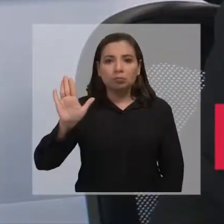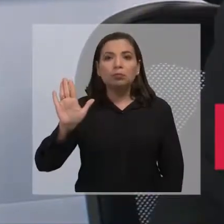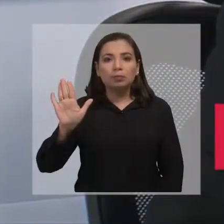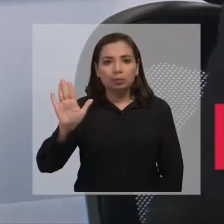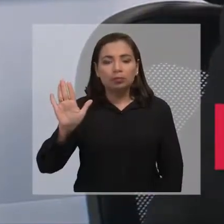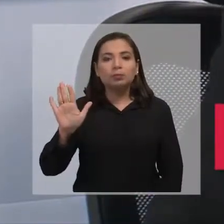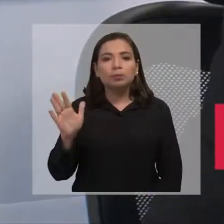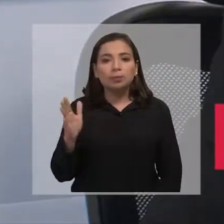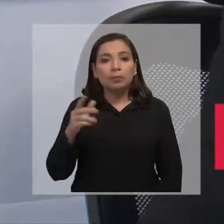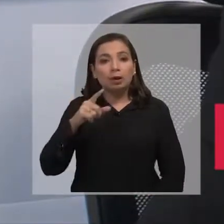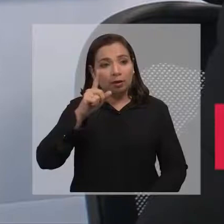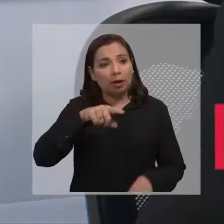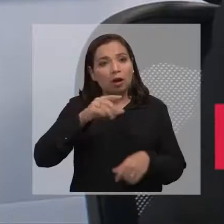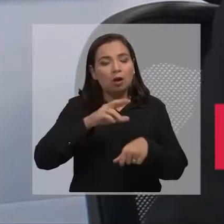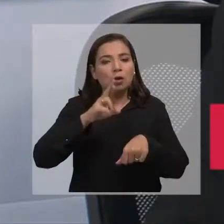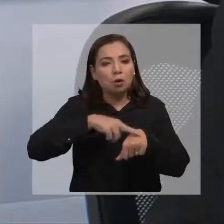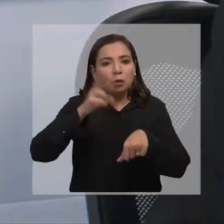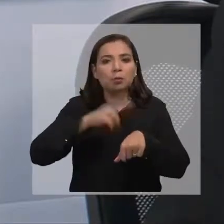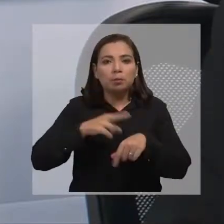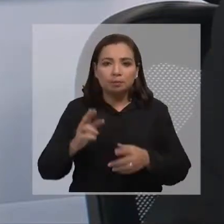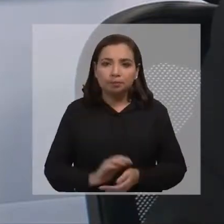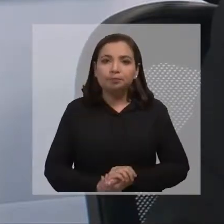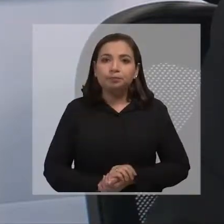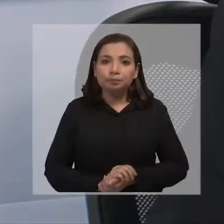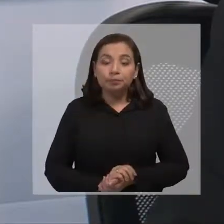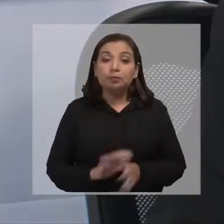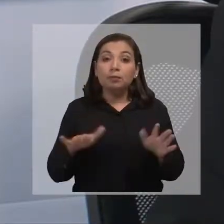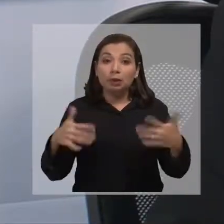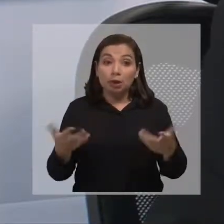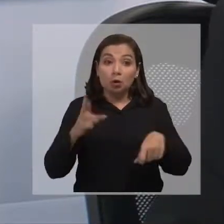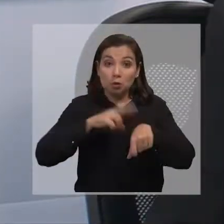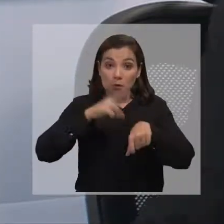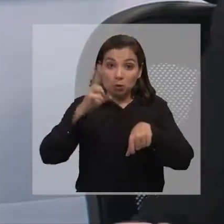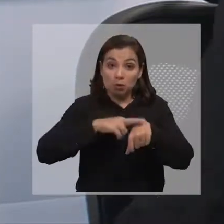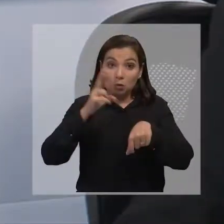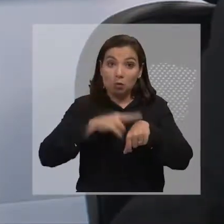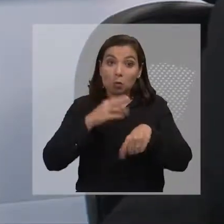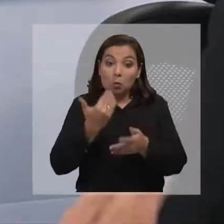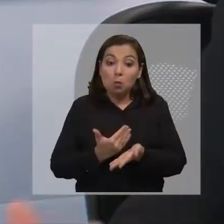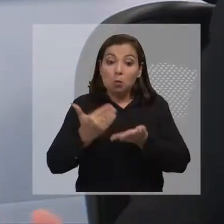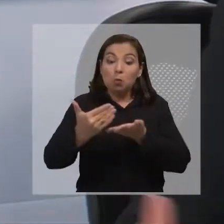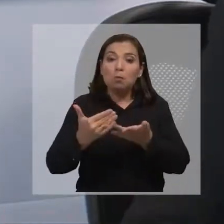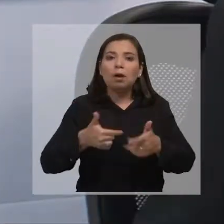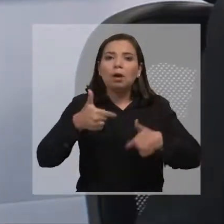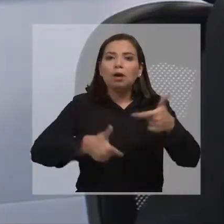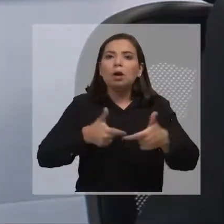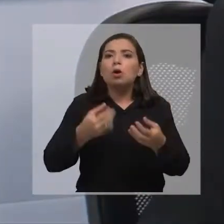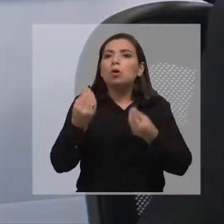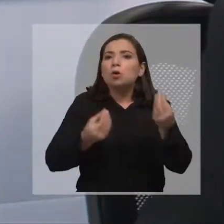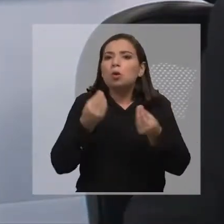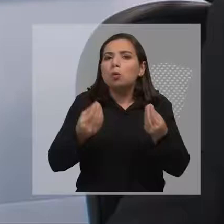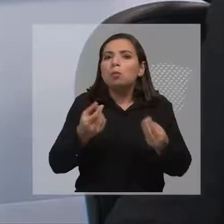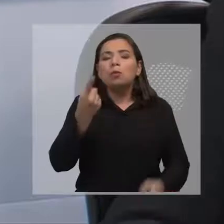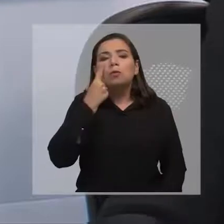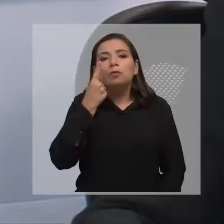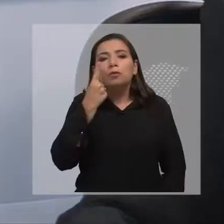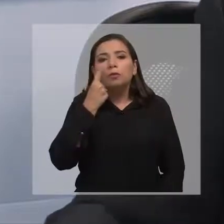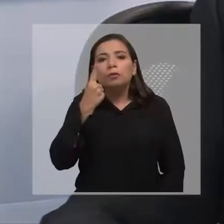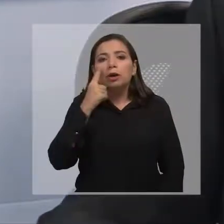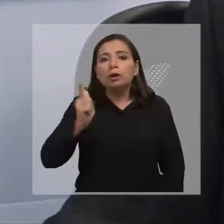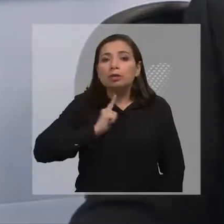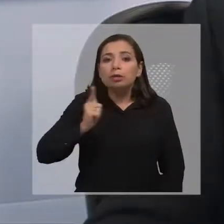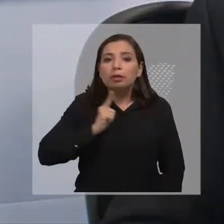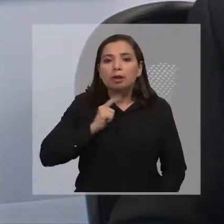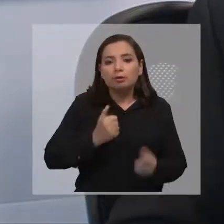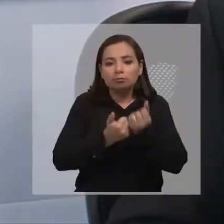sucessão de Roberto Cláudio. E, de outro lado, eu acho que o Roberto Cláudio começa a trabalhar para antecipar um nome que possa aglutinar a